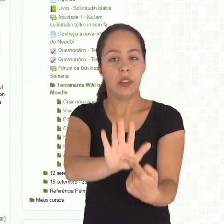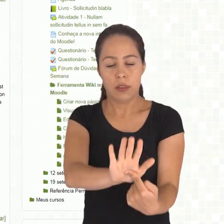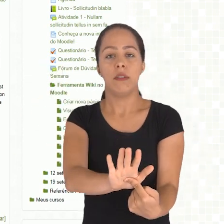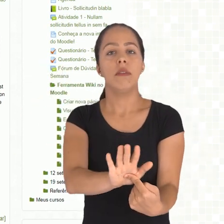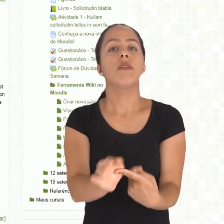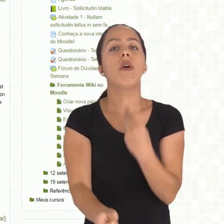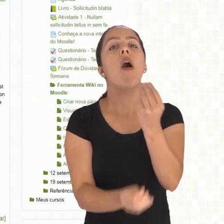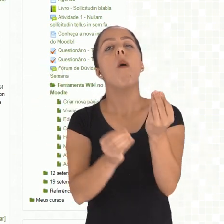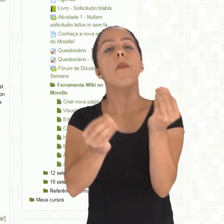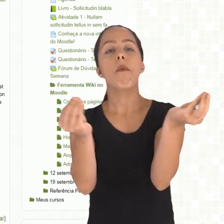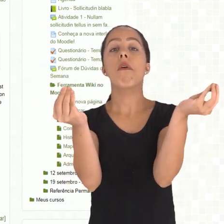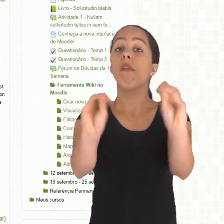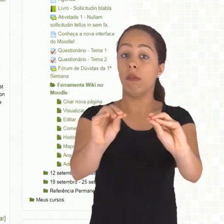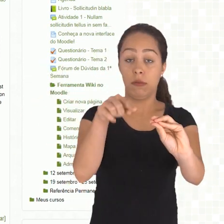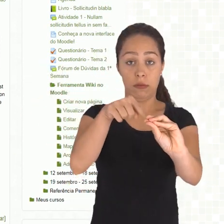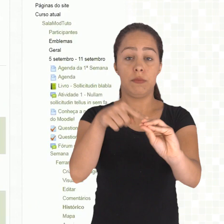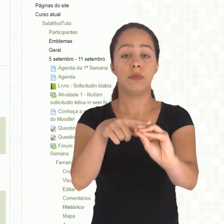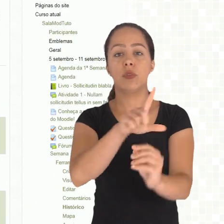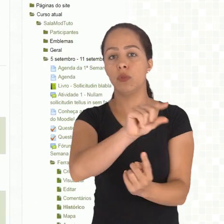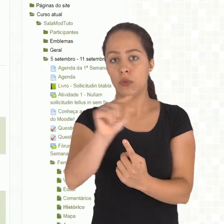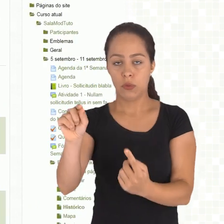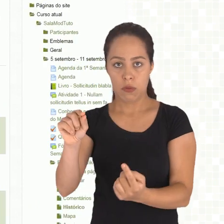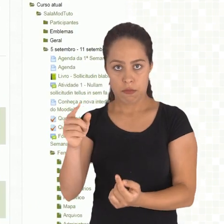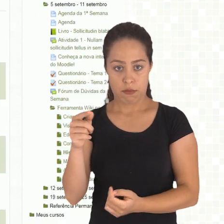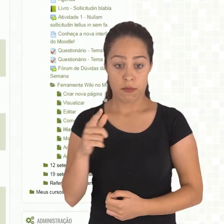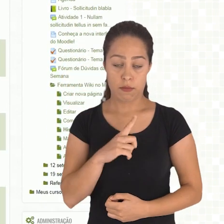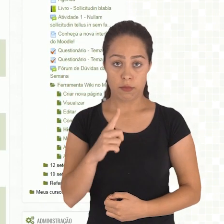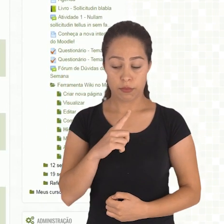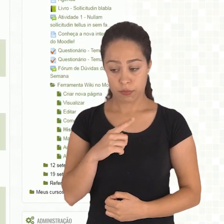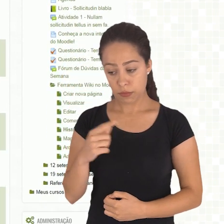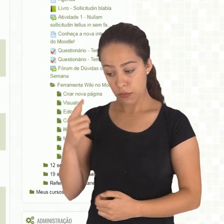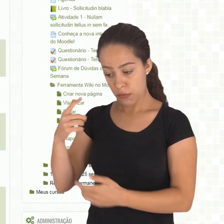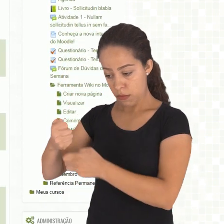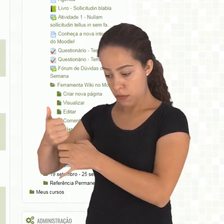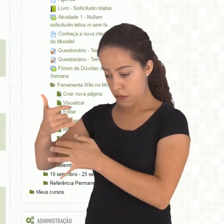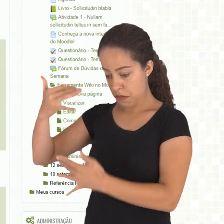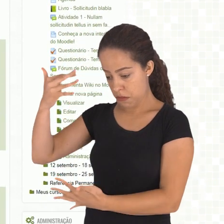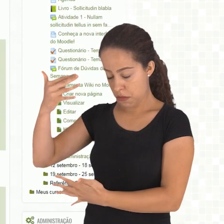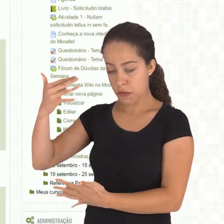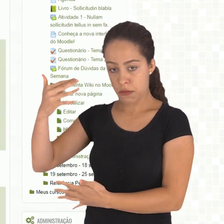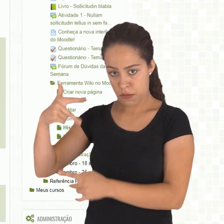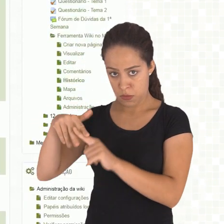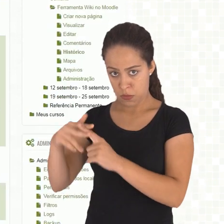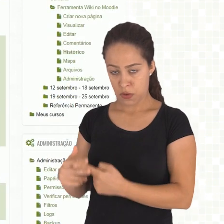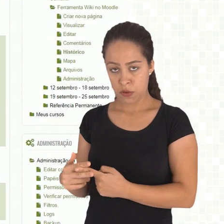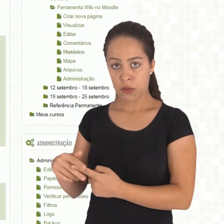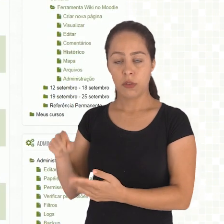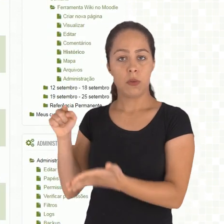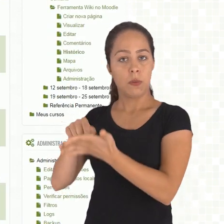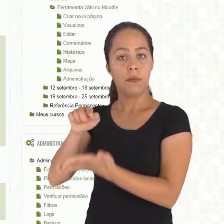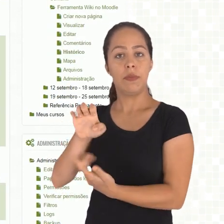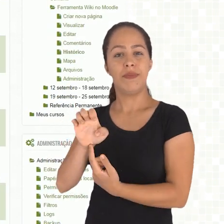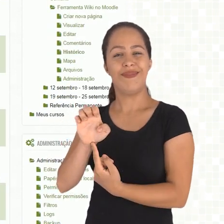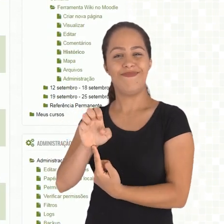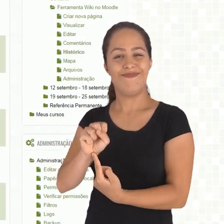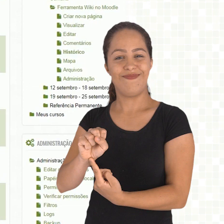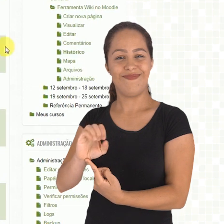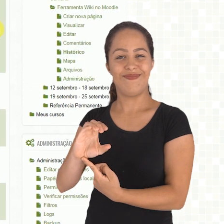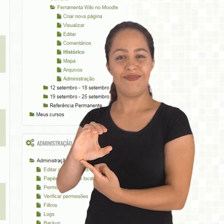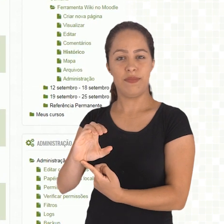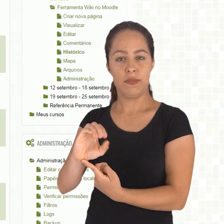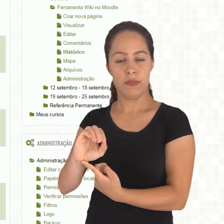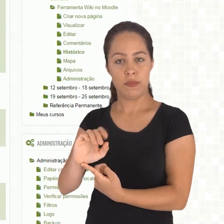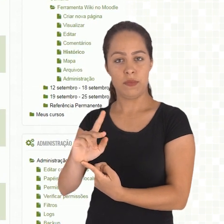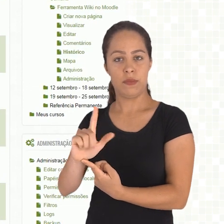essa água histórico e verificar o que cada aluno realizou de modificação a